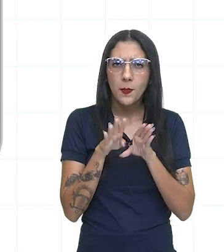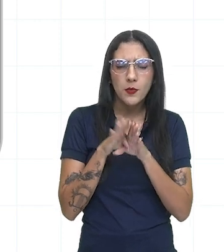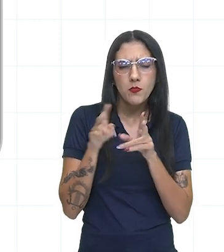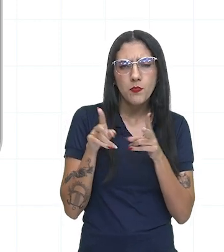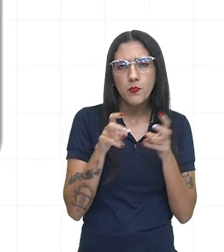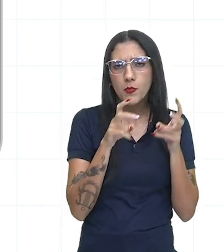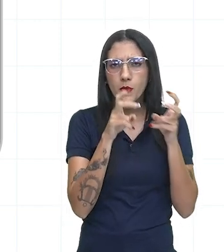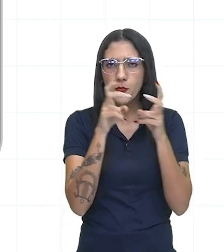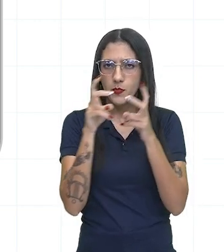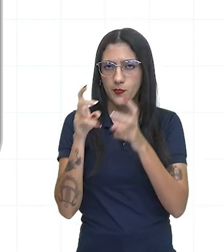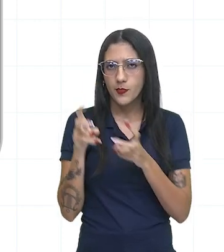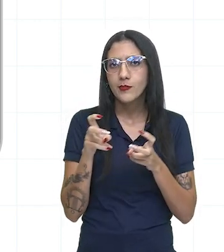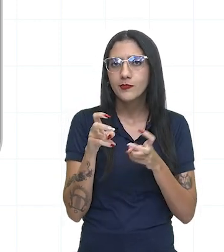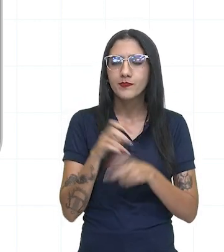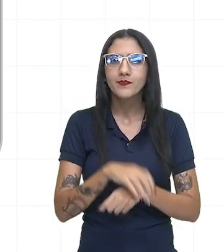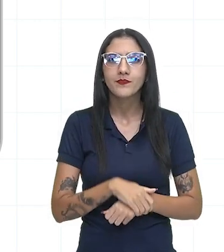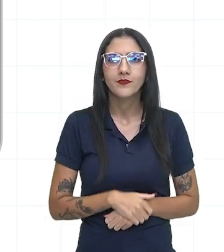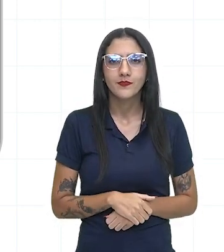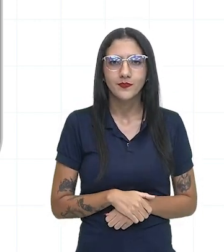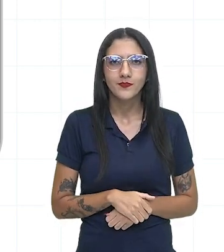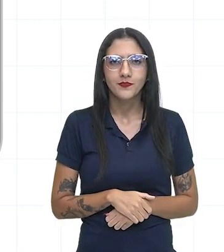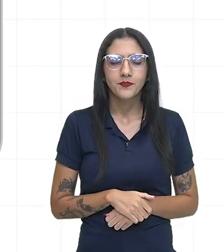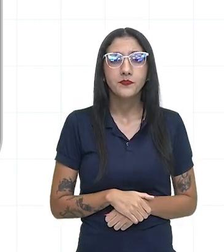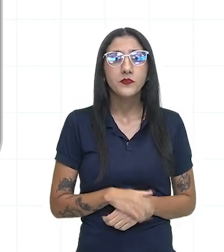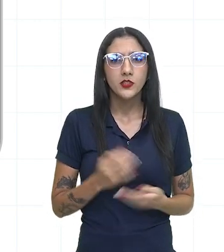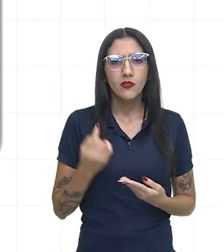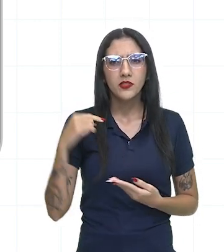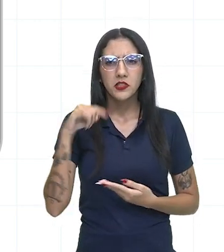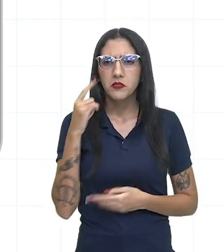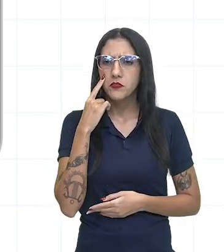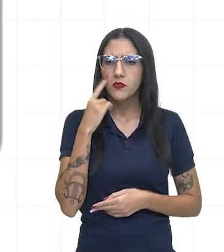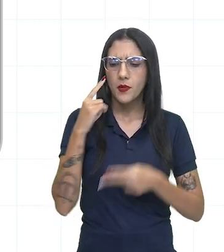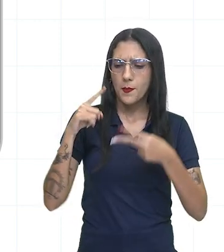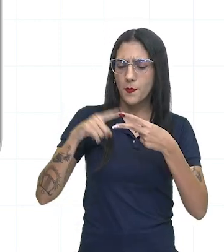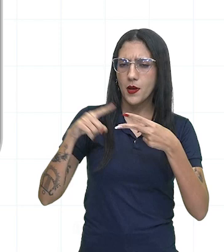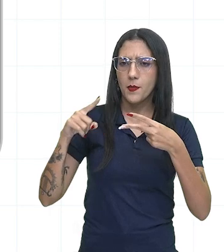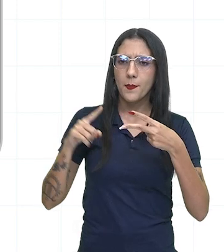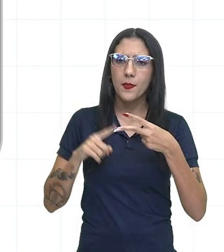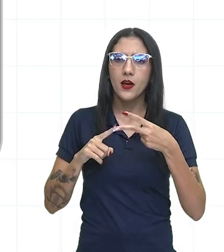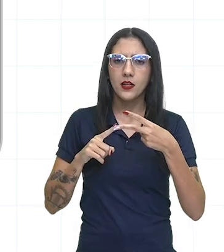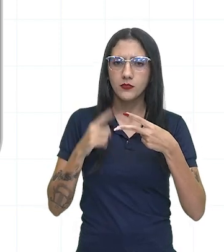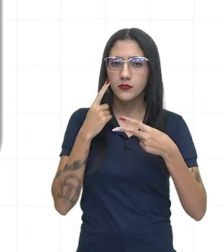e observação. E vocês estão vendo aí essas duas palavrinhas, ó,